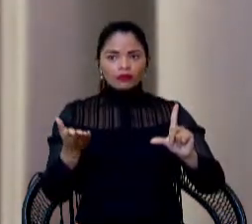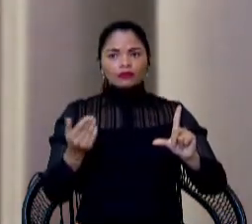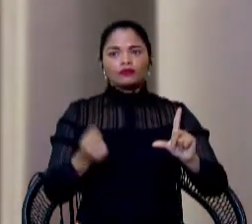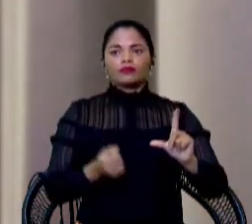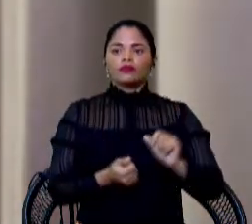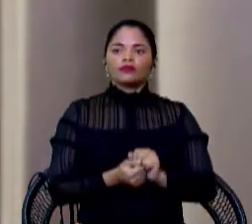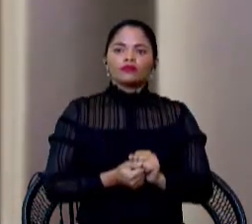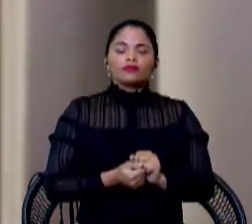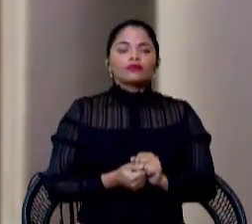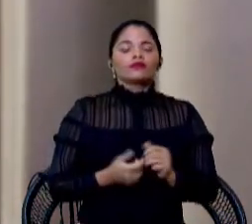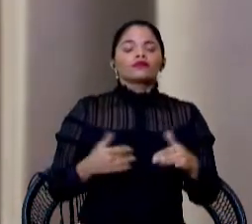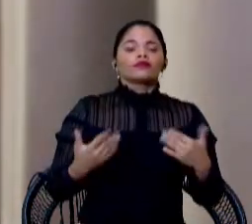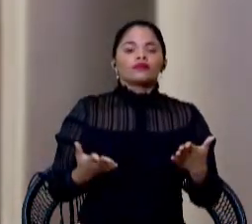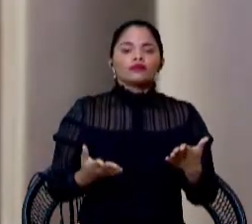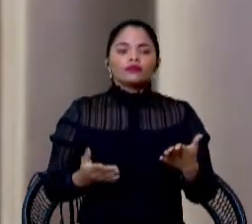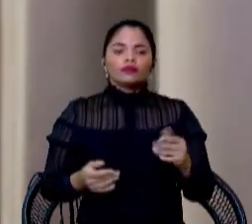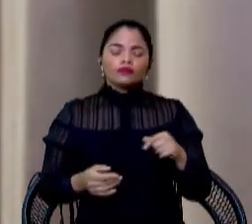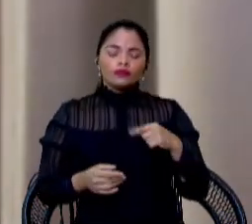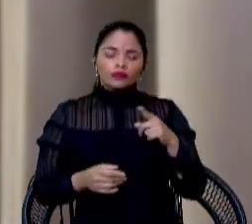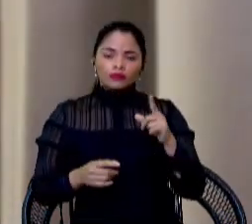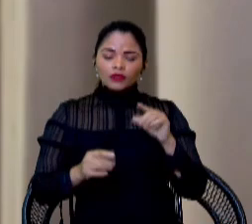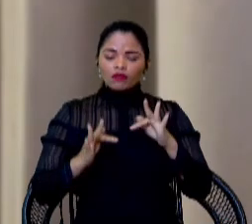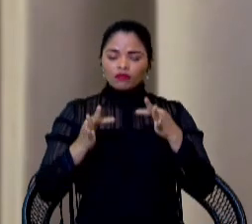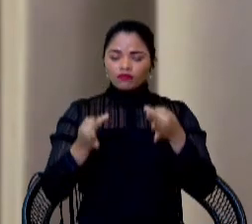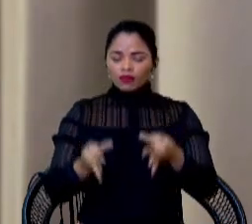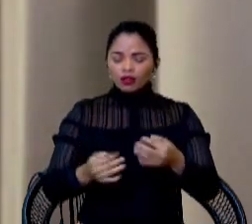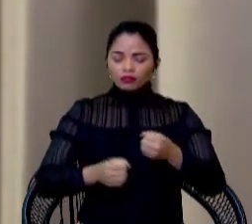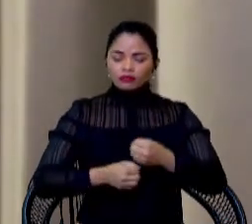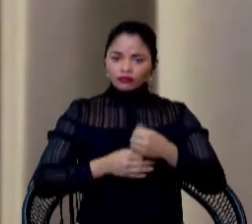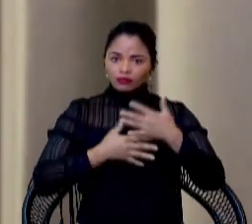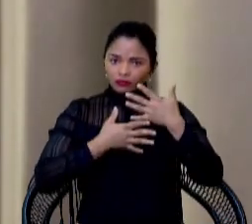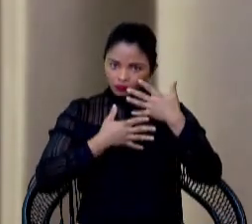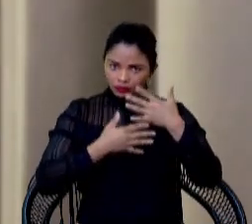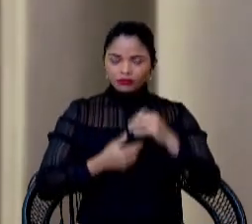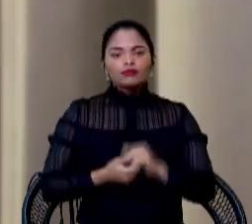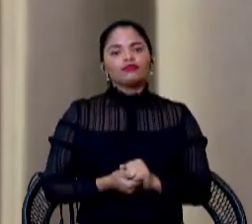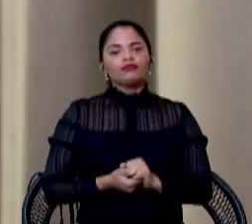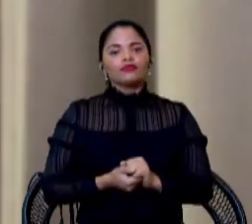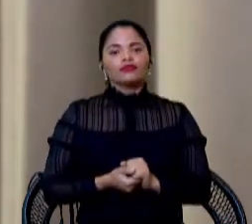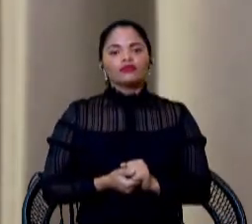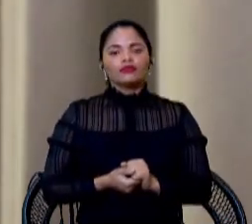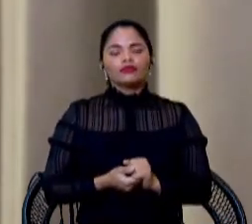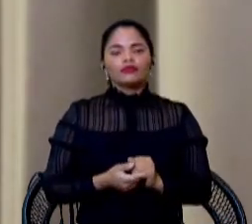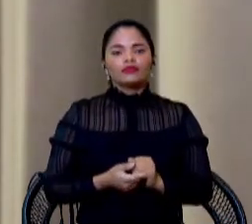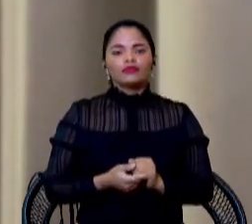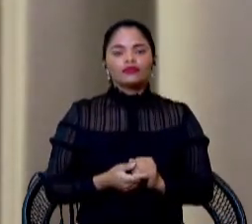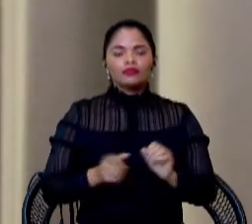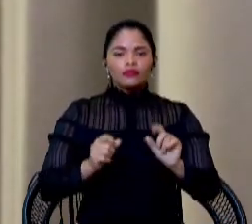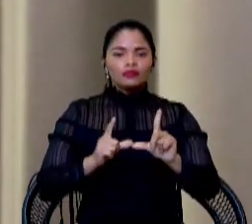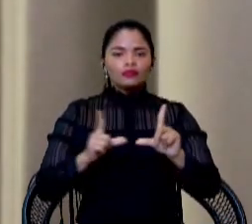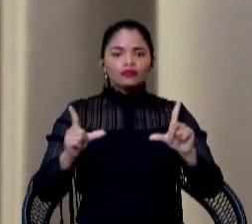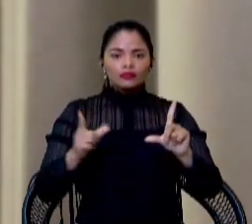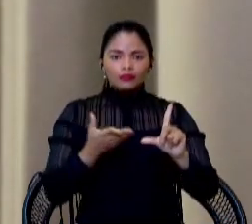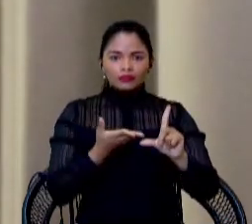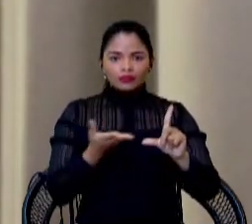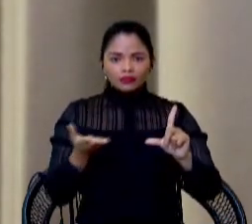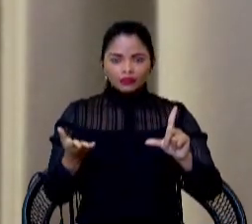mais me ver aqui, depois a gente vai se ver mais no final da apresentação. Fechado, gente? Deixa eu compartilhar minha tela com